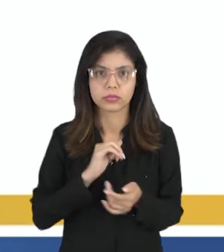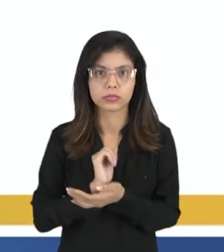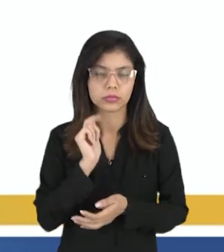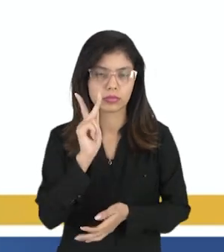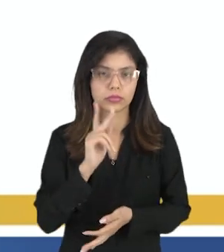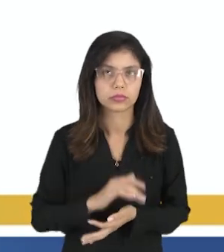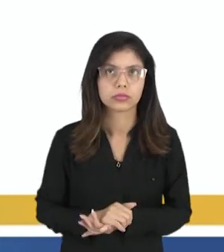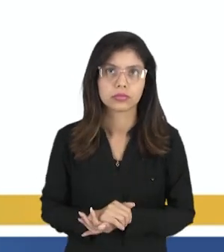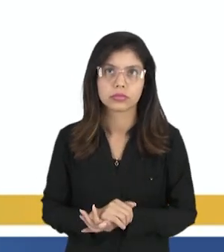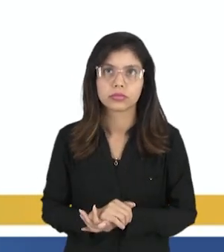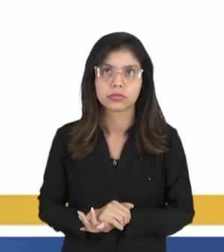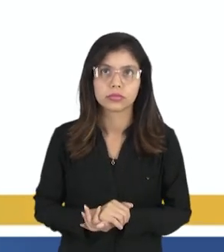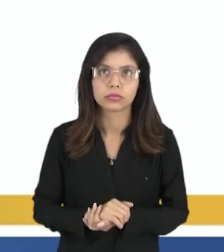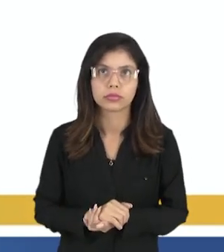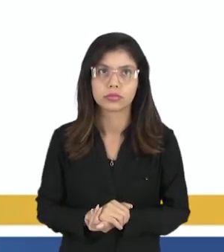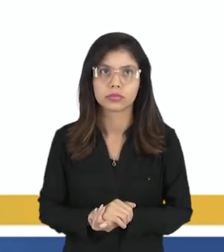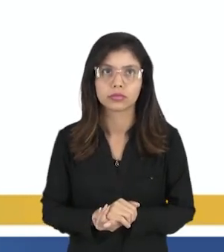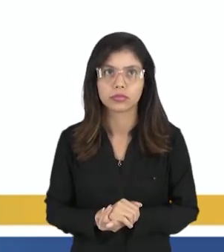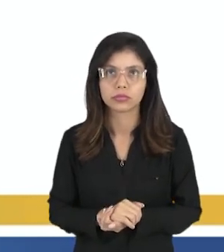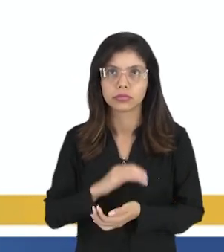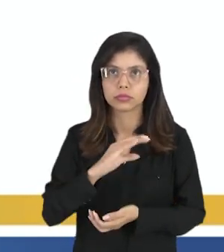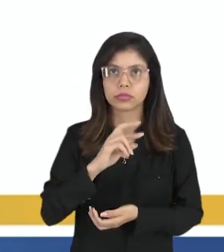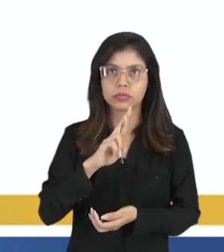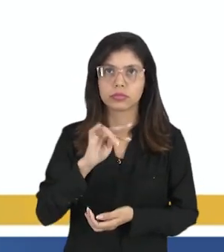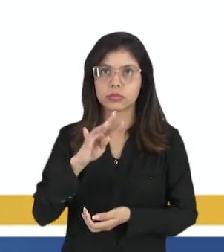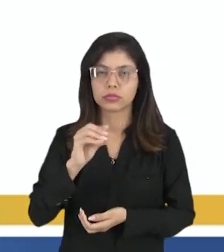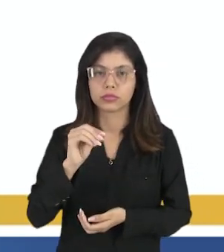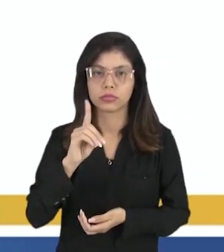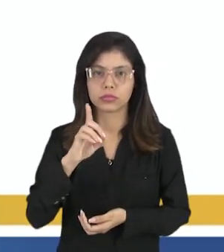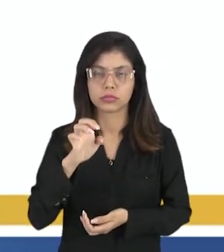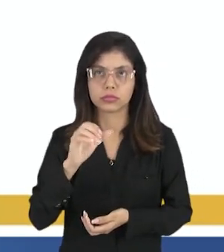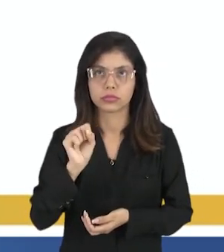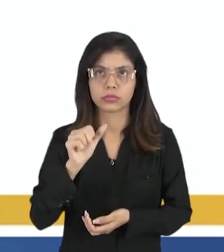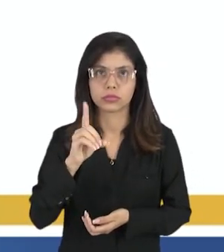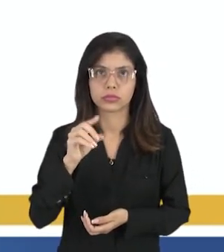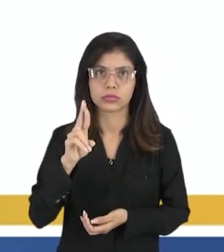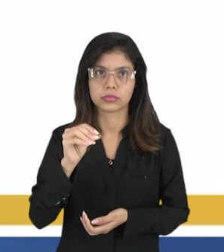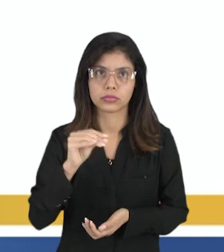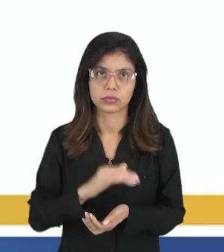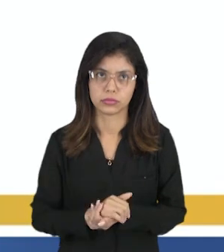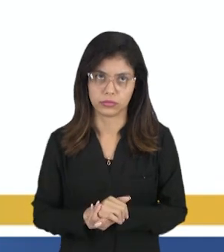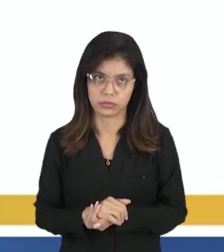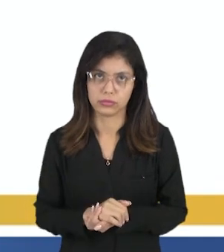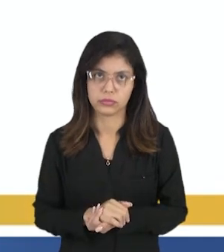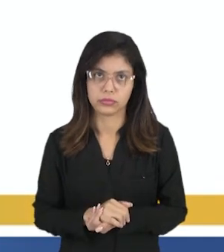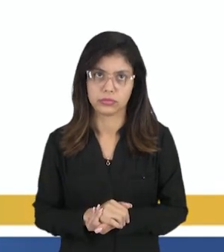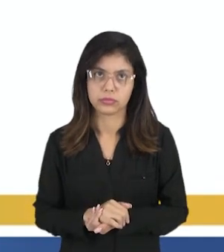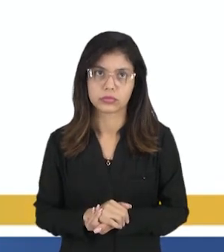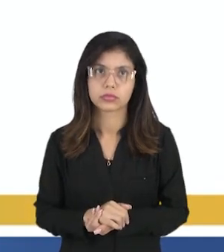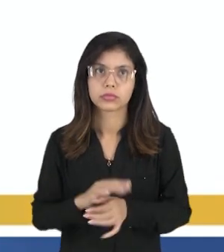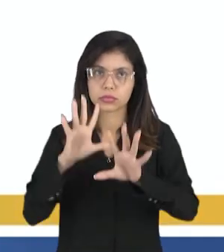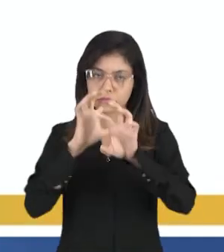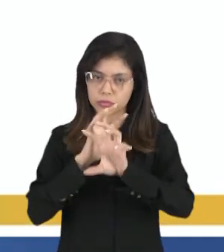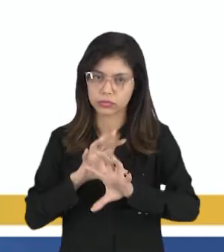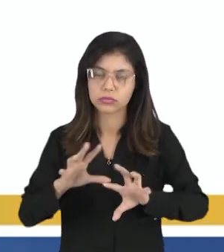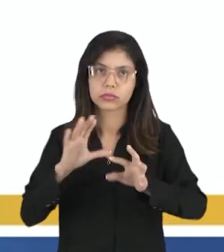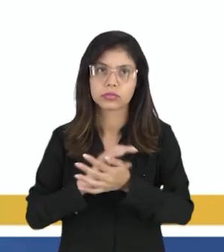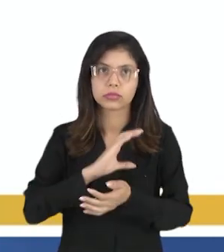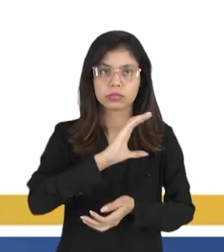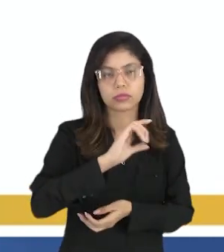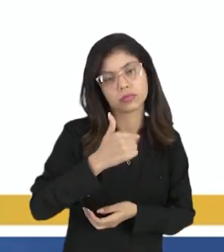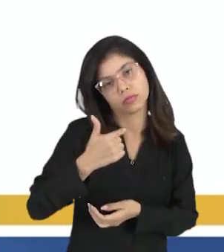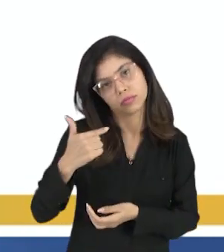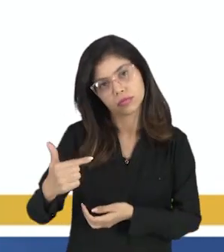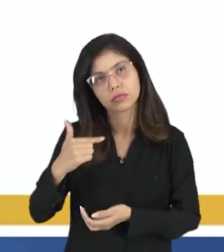ok? Cloreto de sódio. Então, a gente vai observar que ele é o gás cloro, como tem